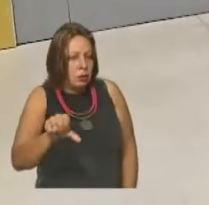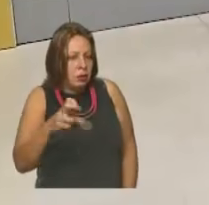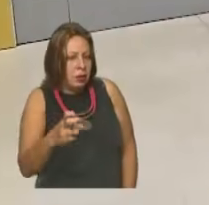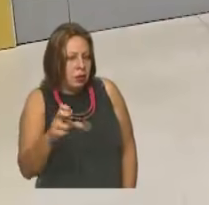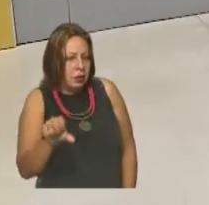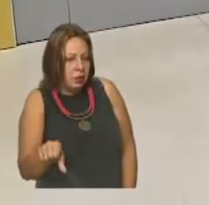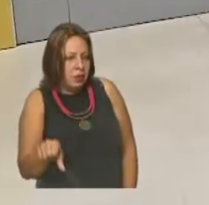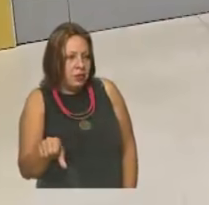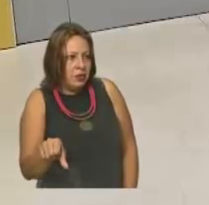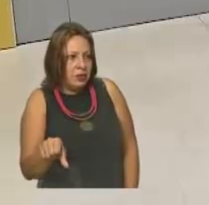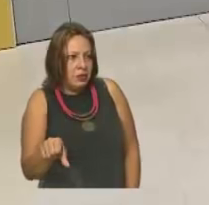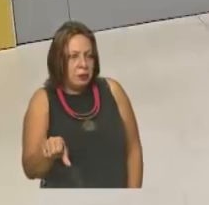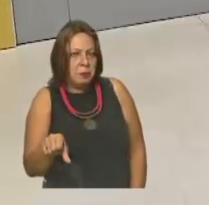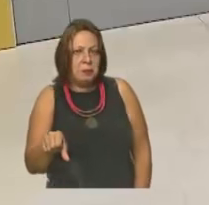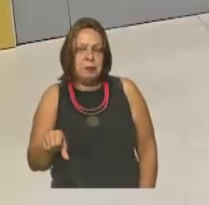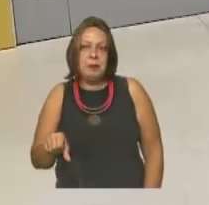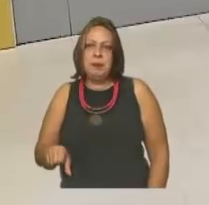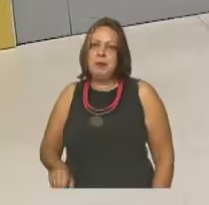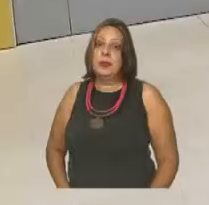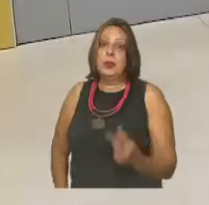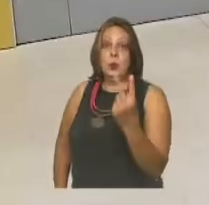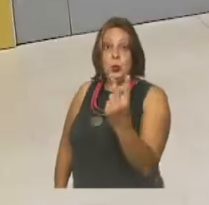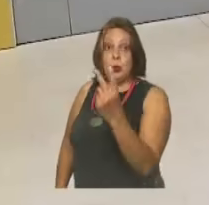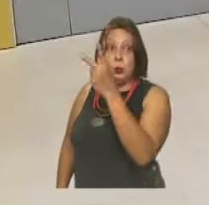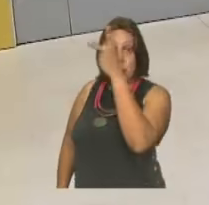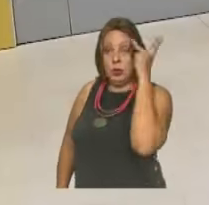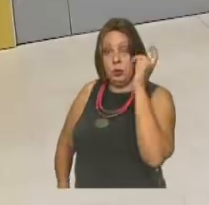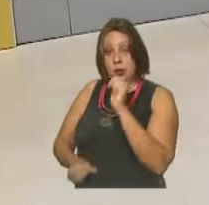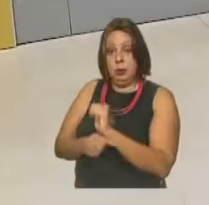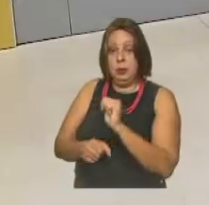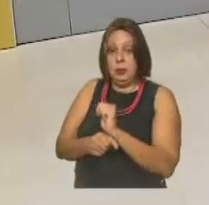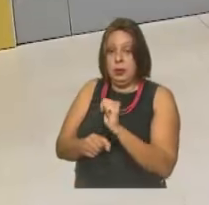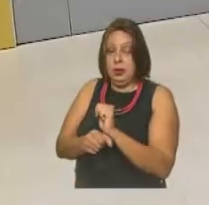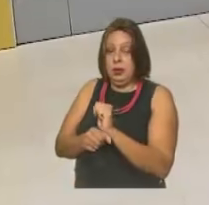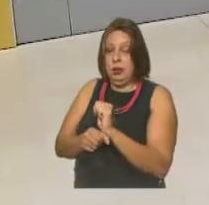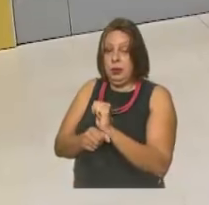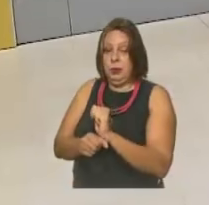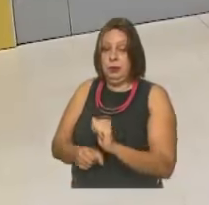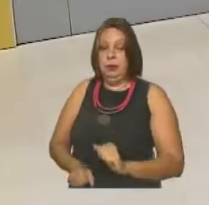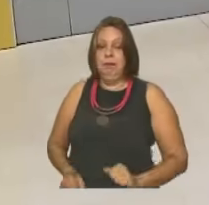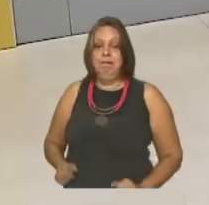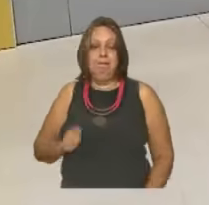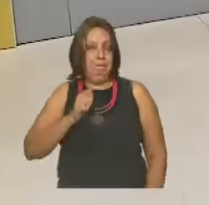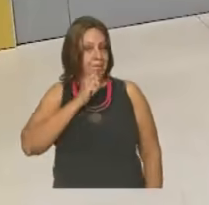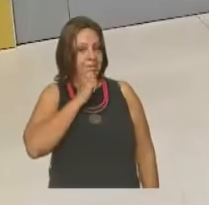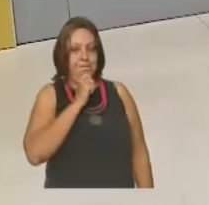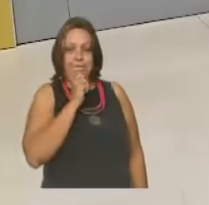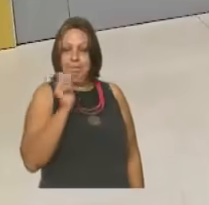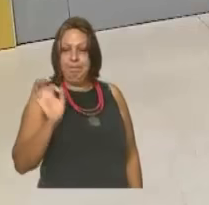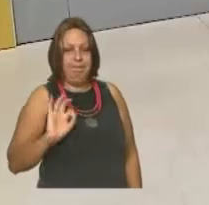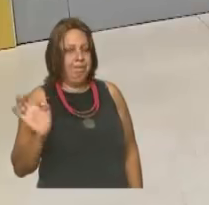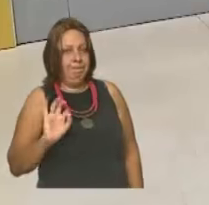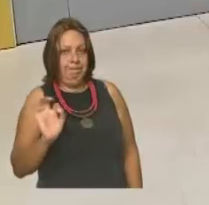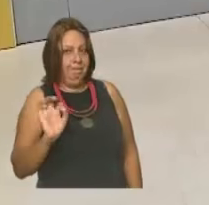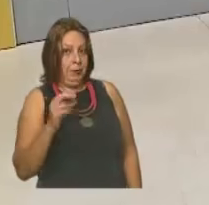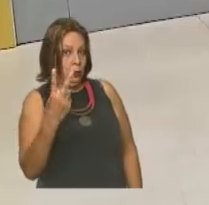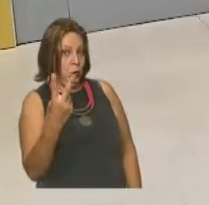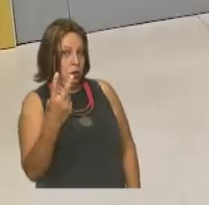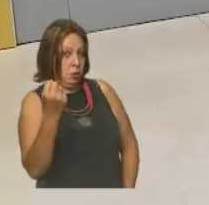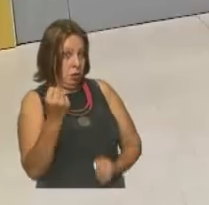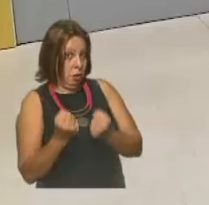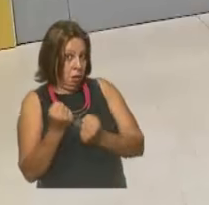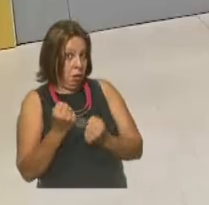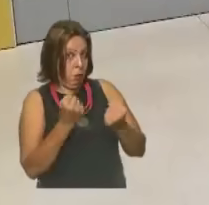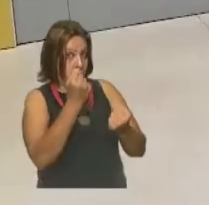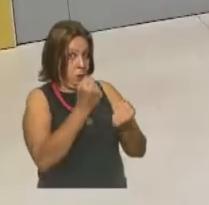decide 59. Dois títulos na expectativa. Ainda não está decidido, são dois carros para você,